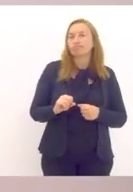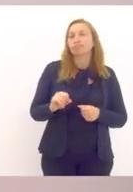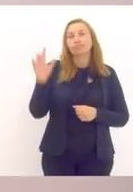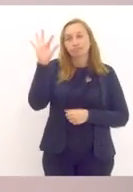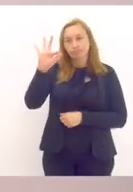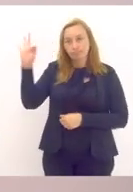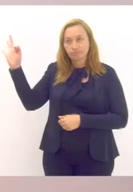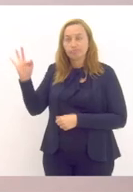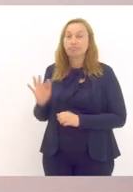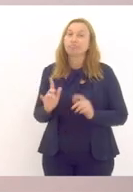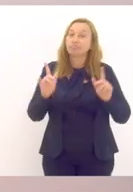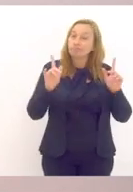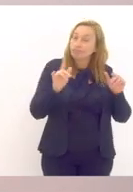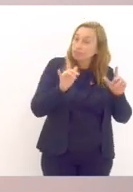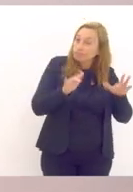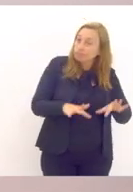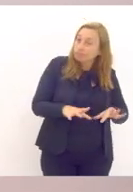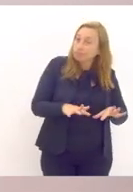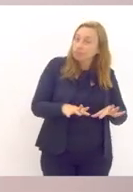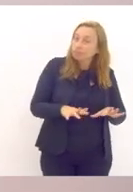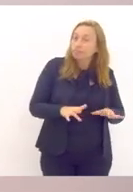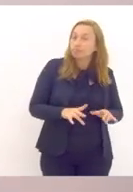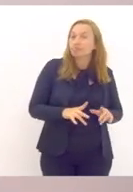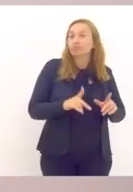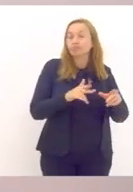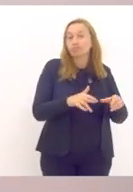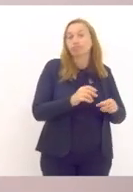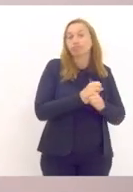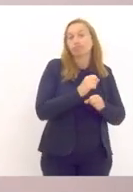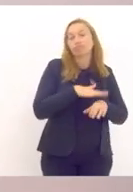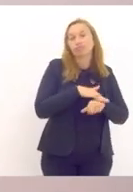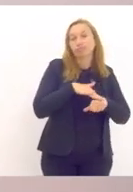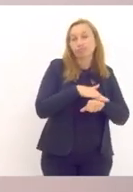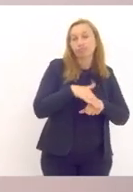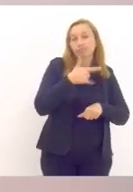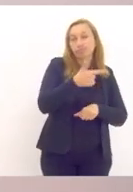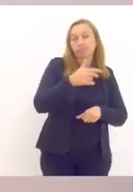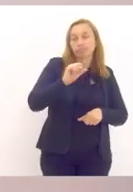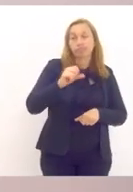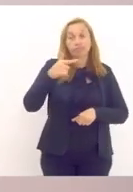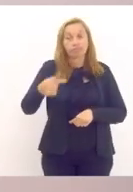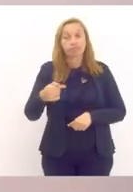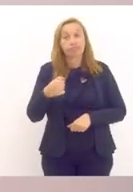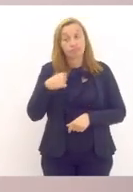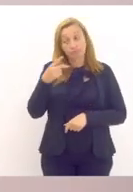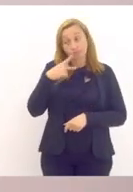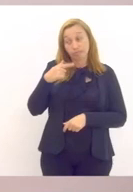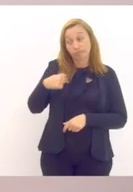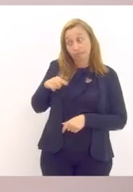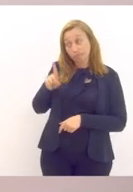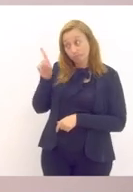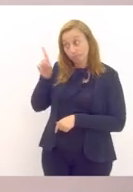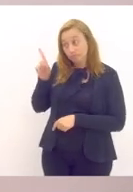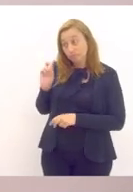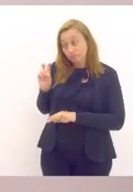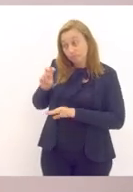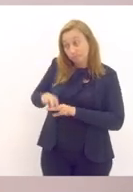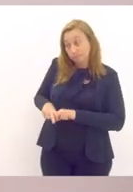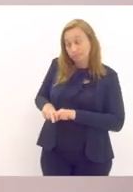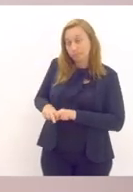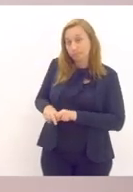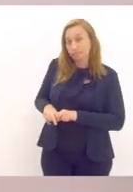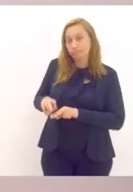diferente da conversa que foi feita em 2017. Digo isso porque eu estava lá, sentado do outro lado do balcão. Uma